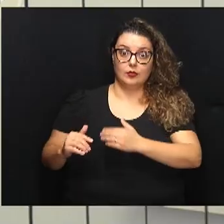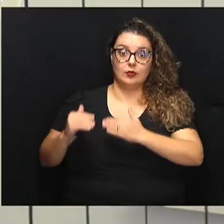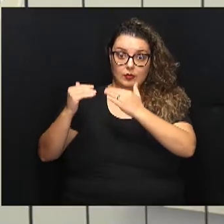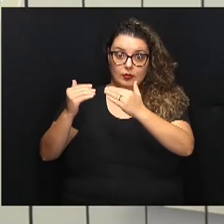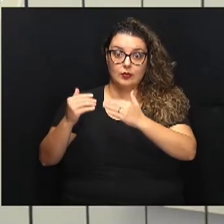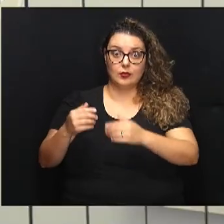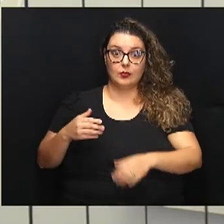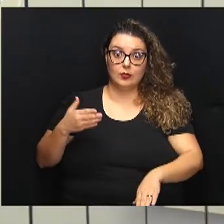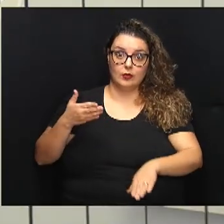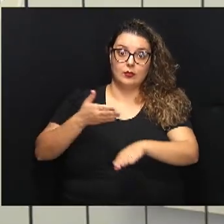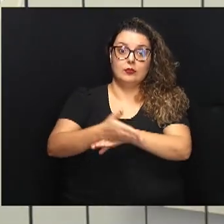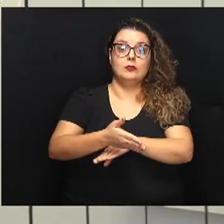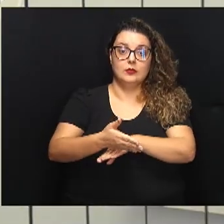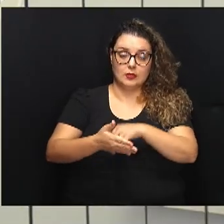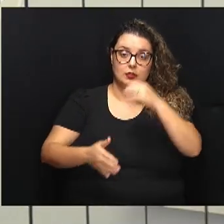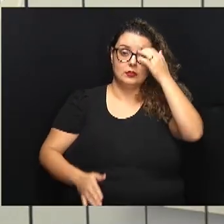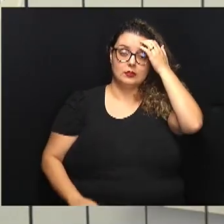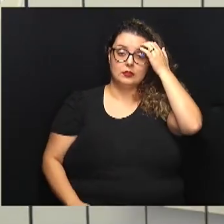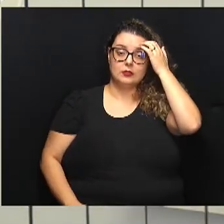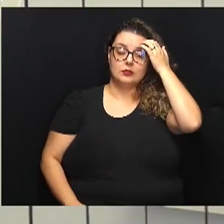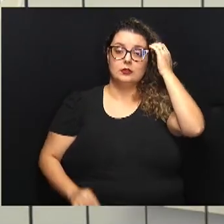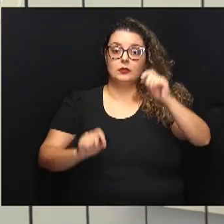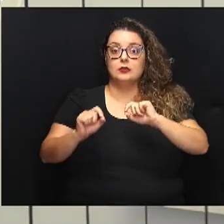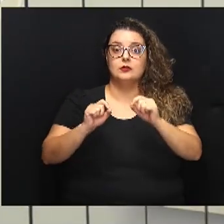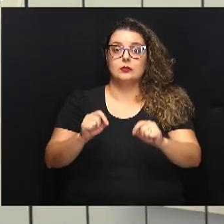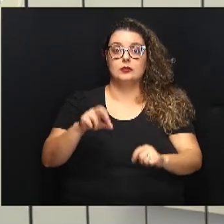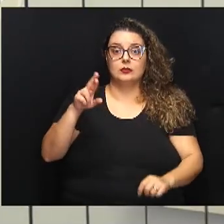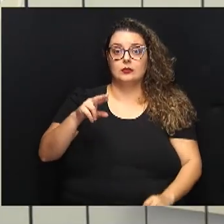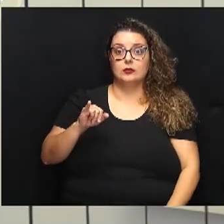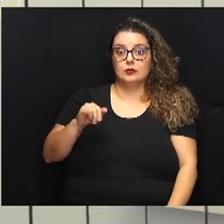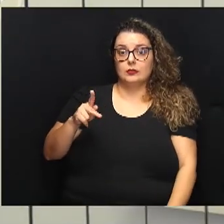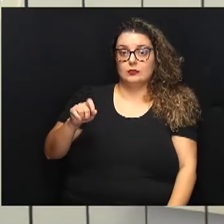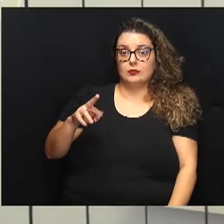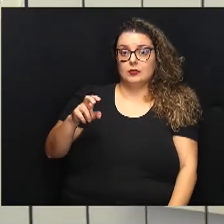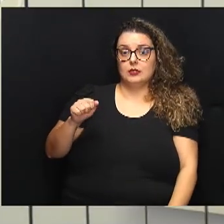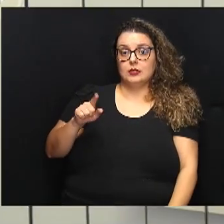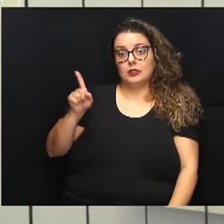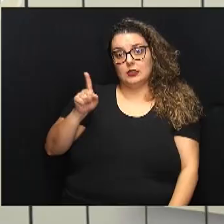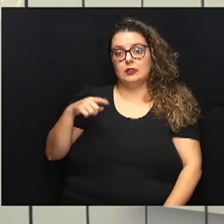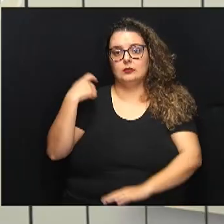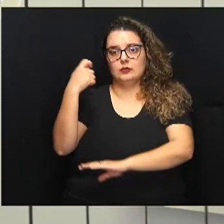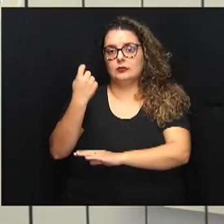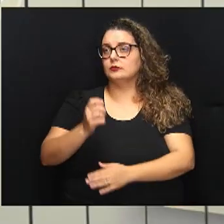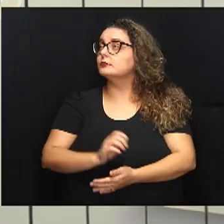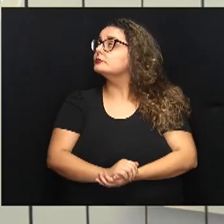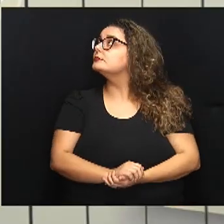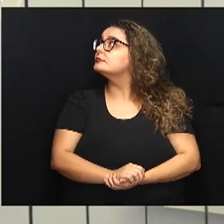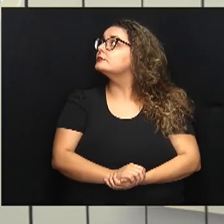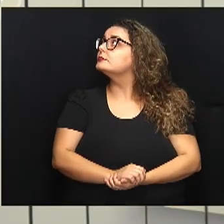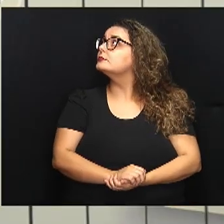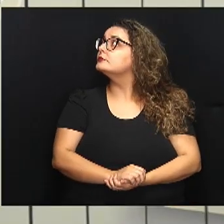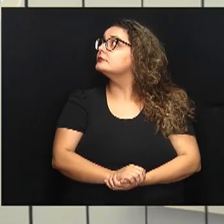pelo acesso e o que motivou a saída do Ipiranga lá do Rio Grande do Sul.